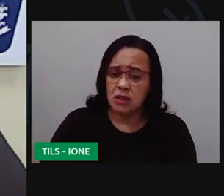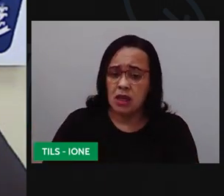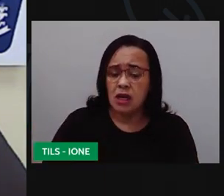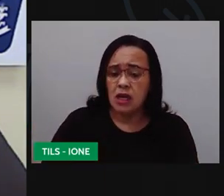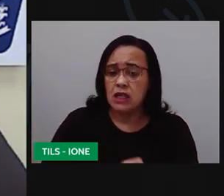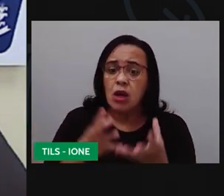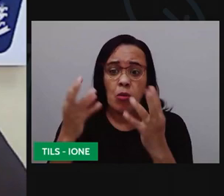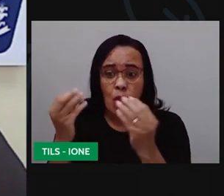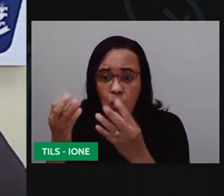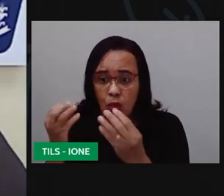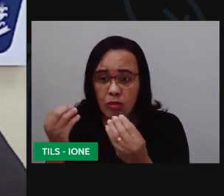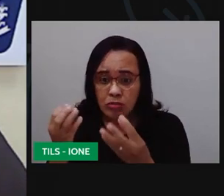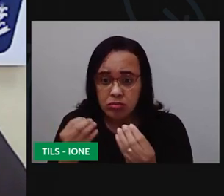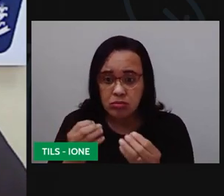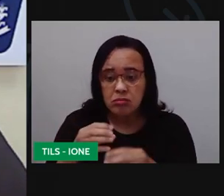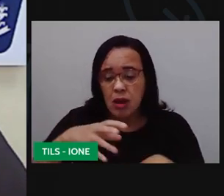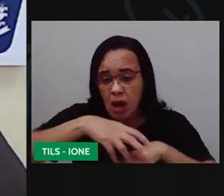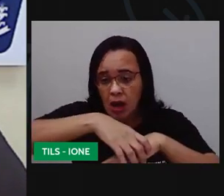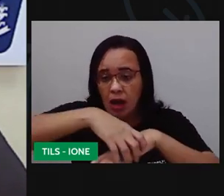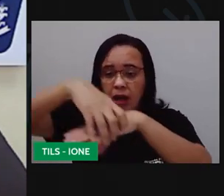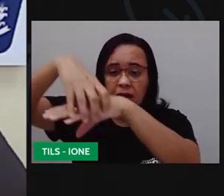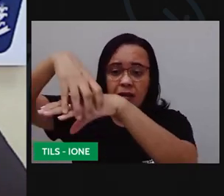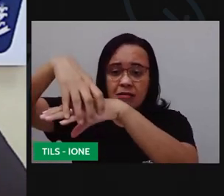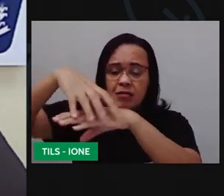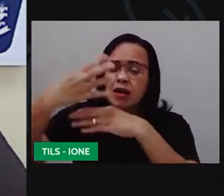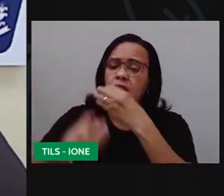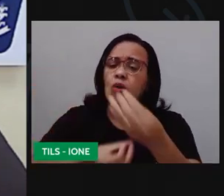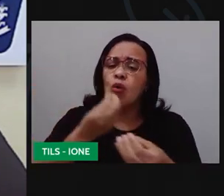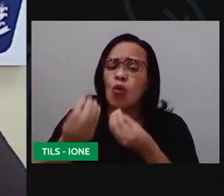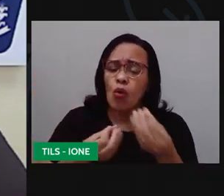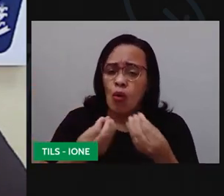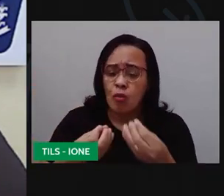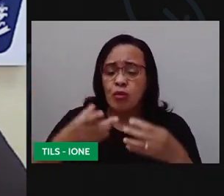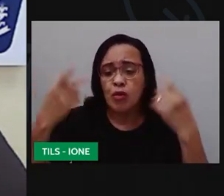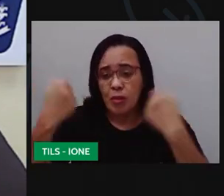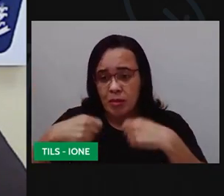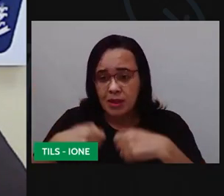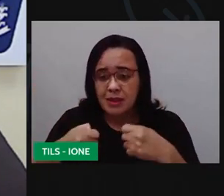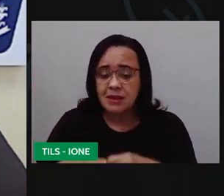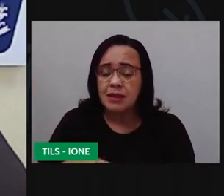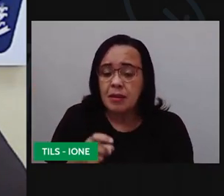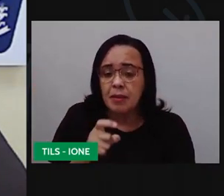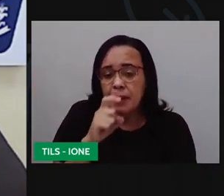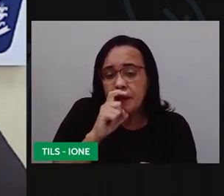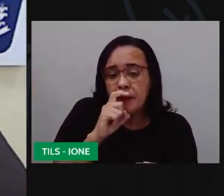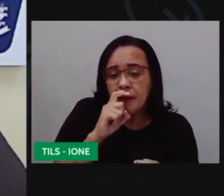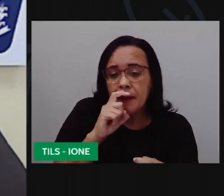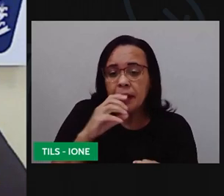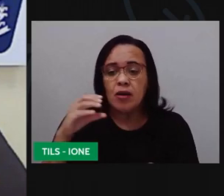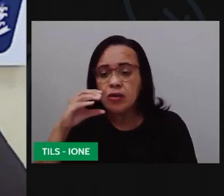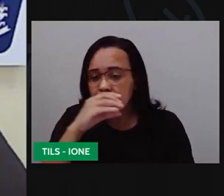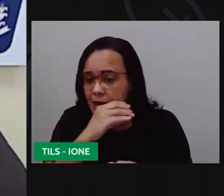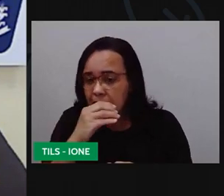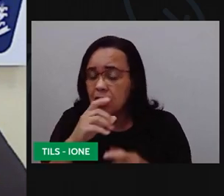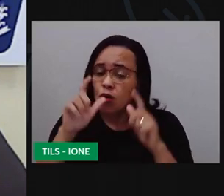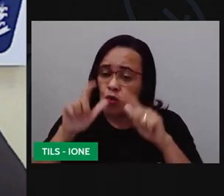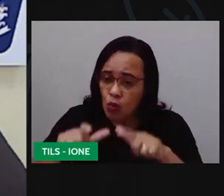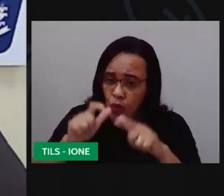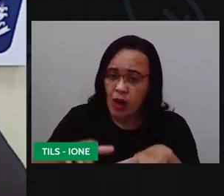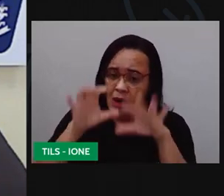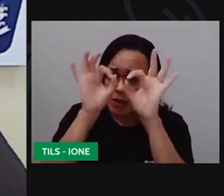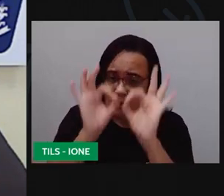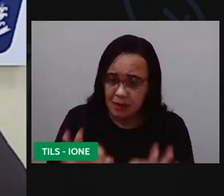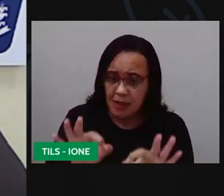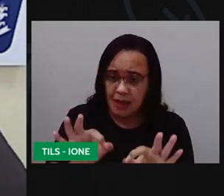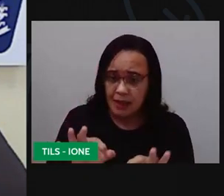madeira para se transportar, não é isso? Você precisa de um acondicionamento adequado e aí você traz eles em meio de transporte e